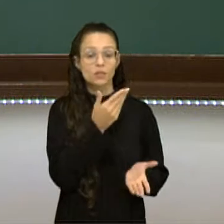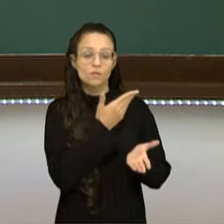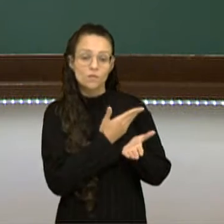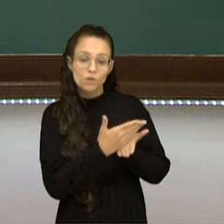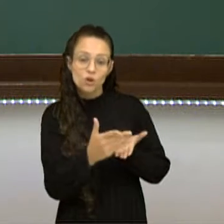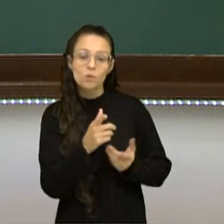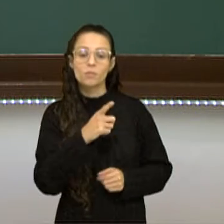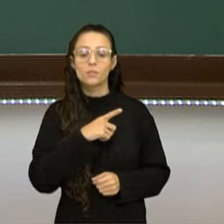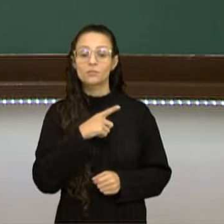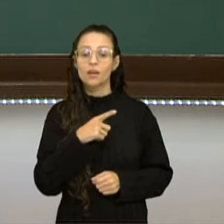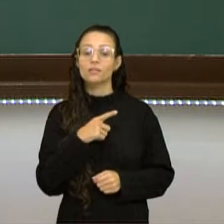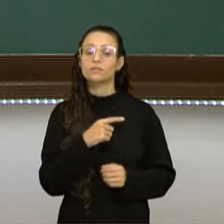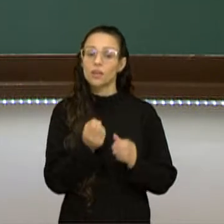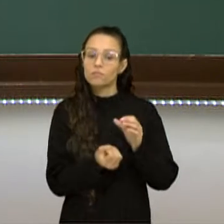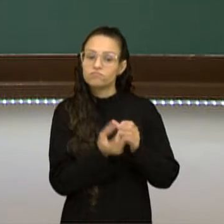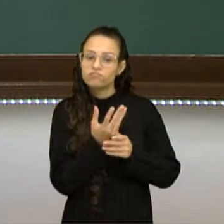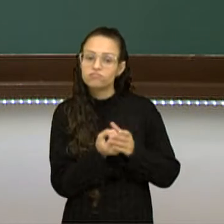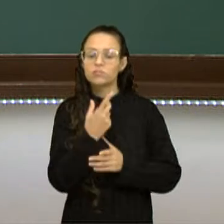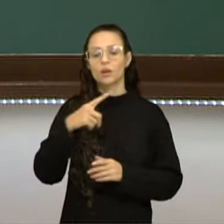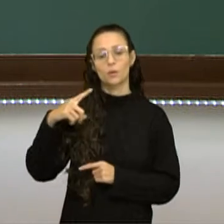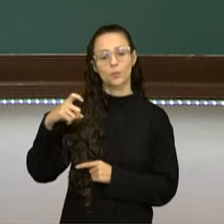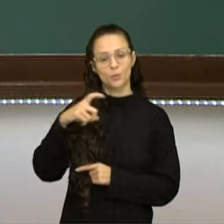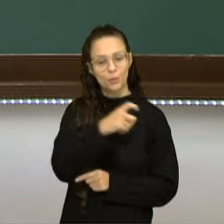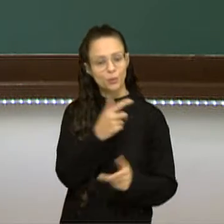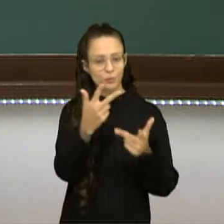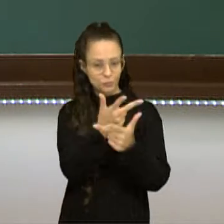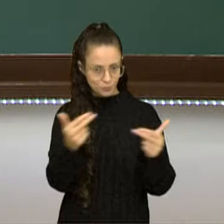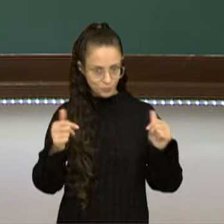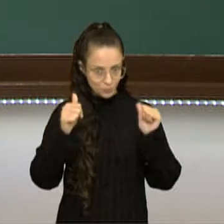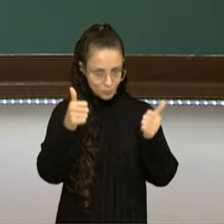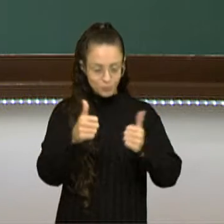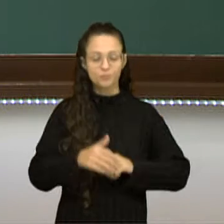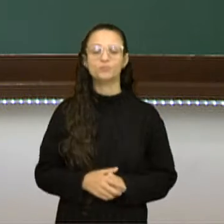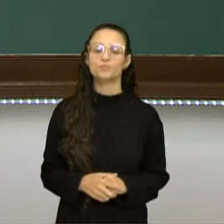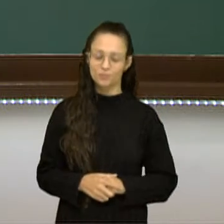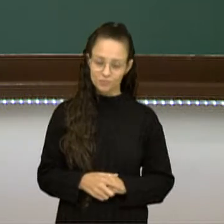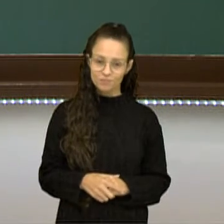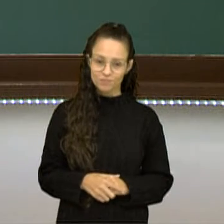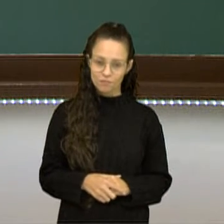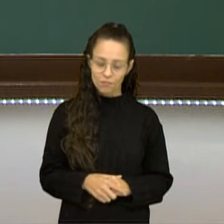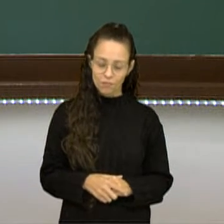a produzir os gametas, que são os espermatozoides, tá?